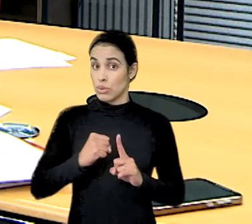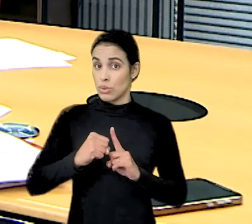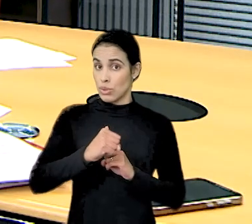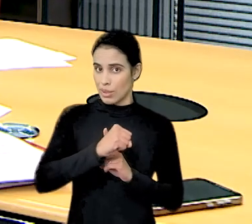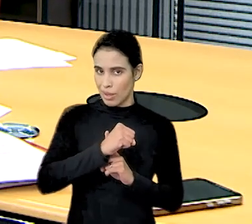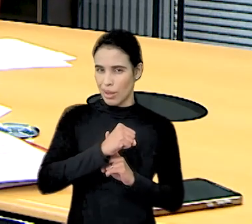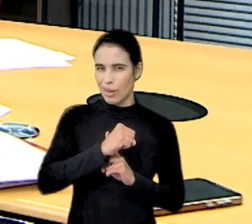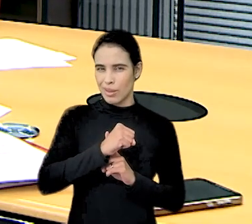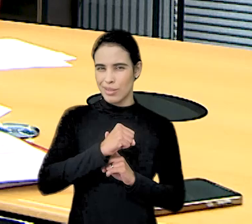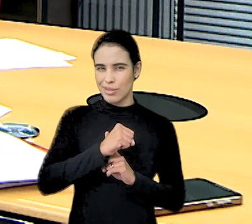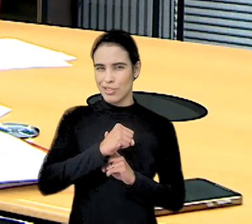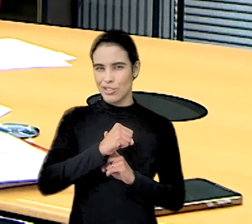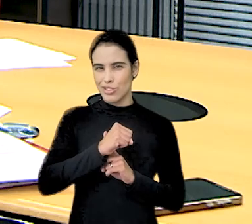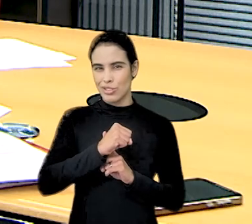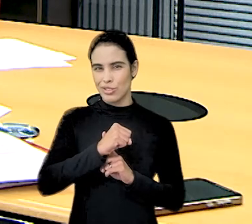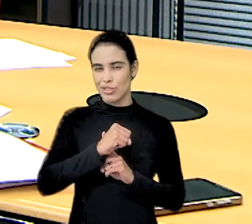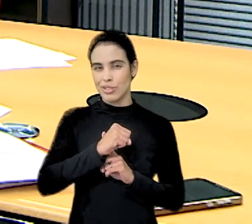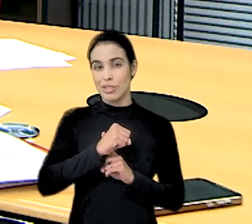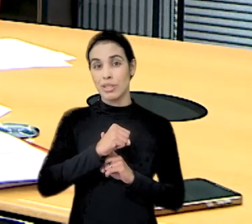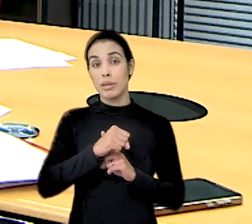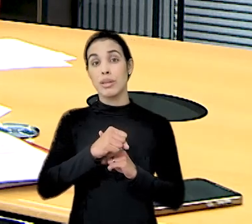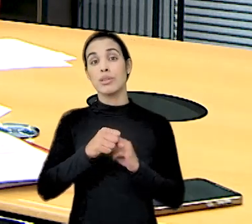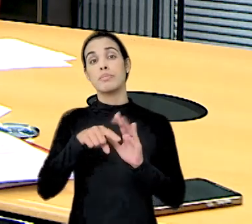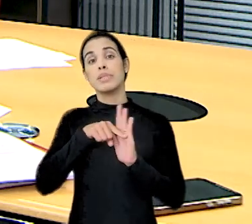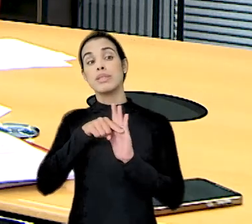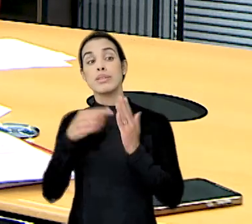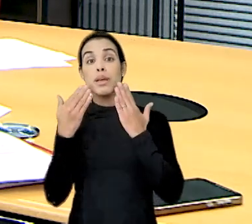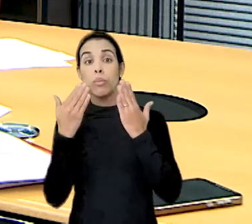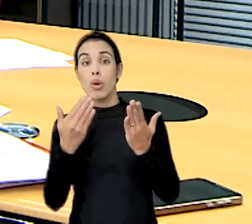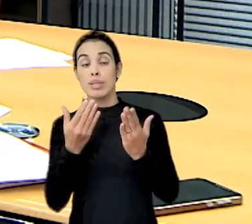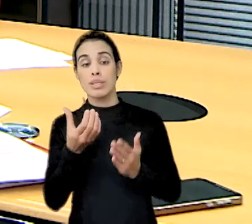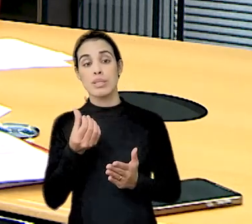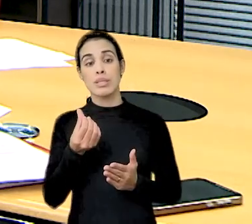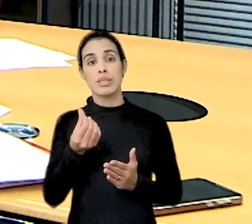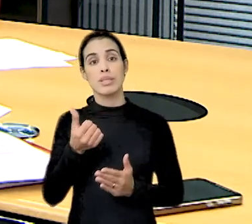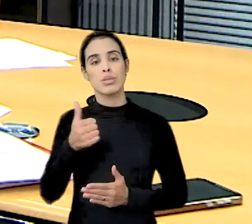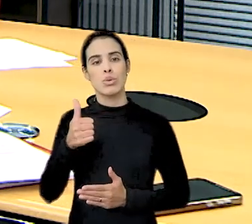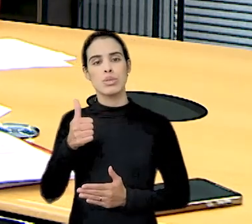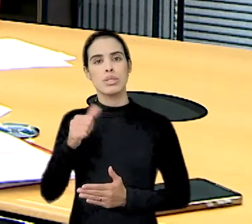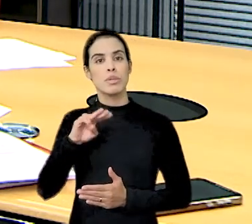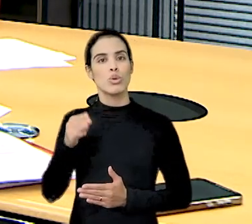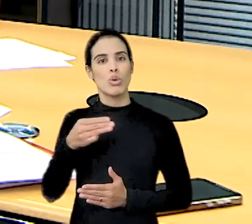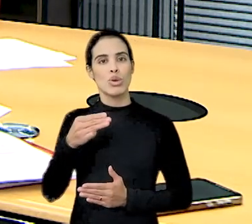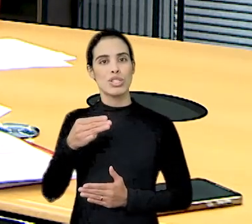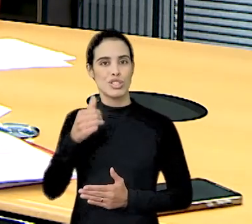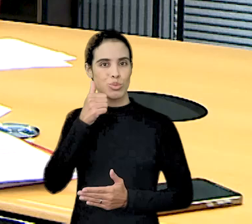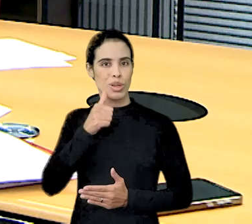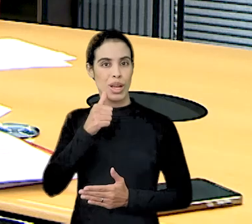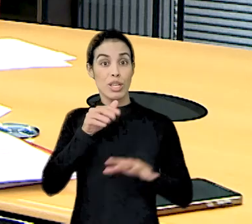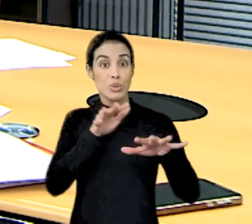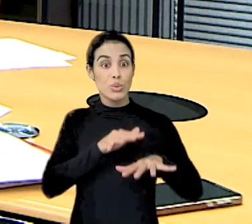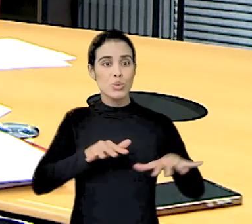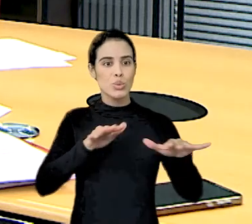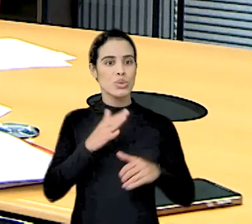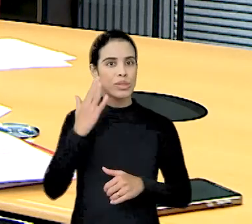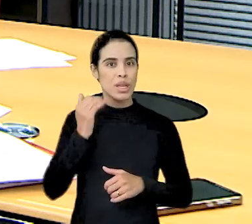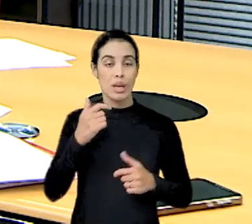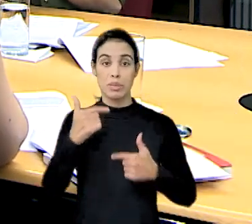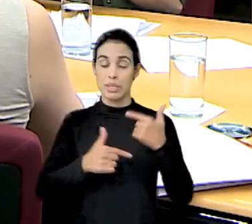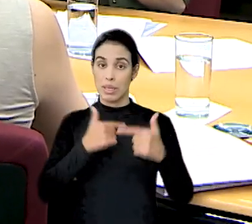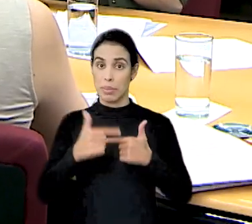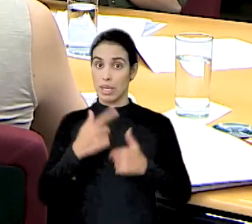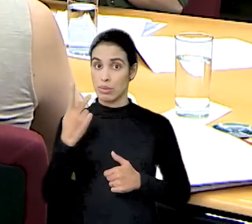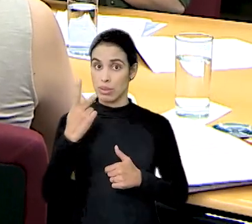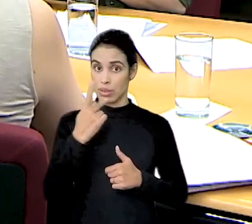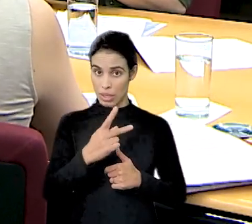A nossa sociedade tem até uma pesquisa que diz que 606 milhões de mulheres reconhecem que as